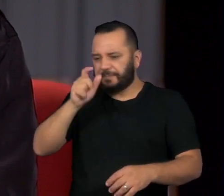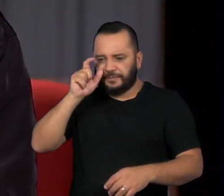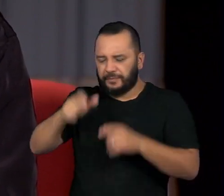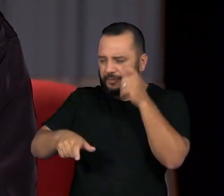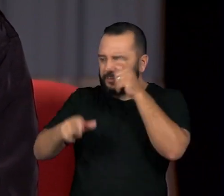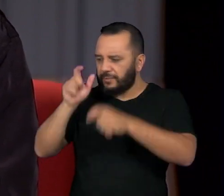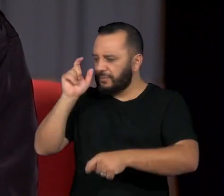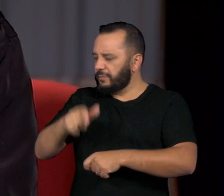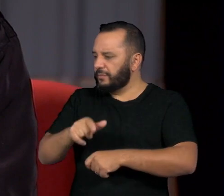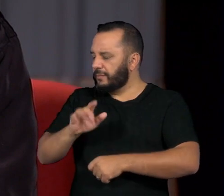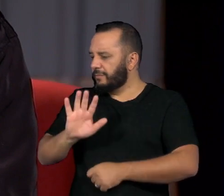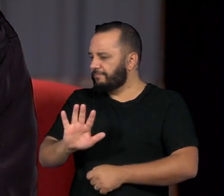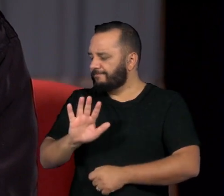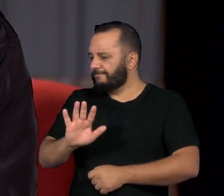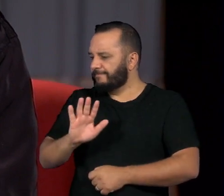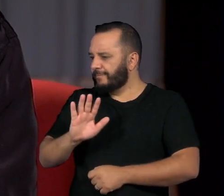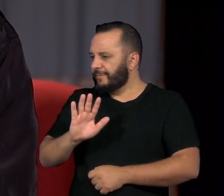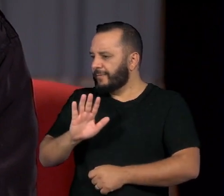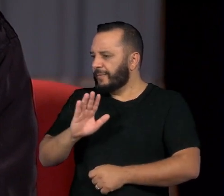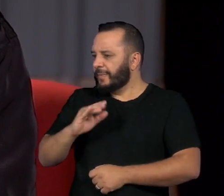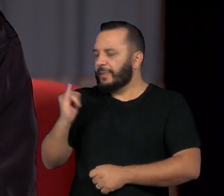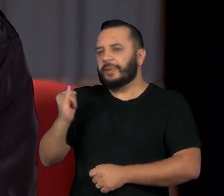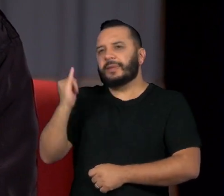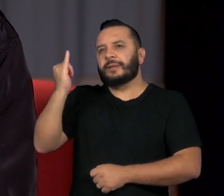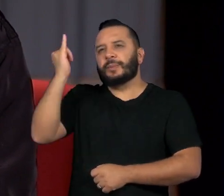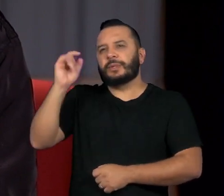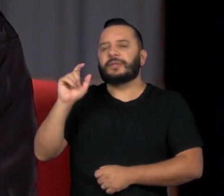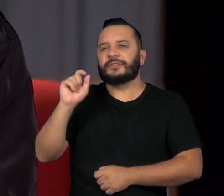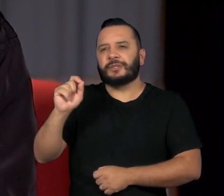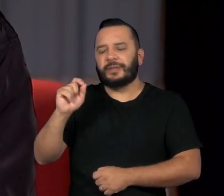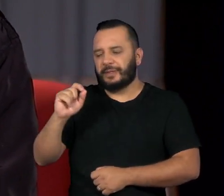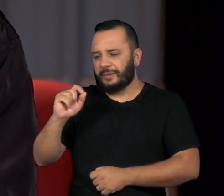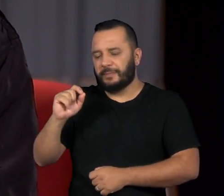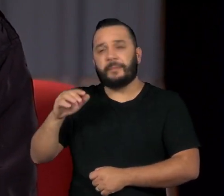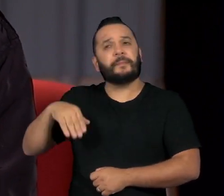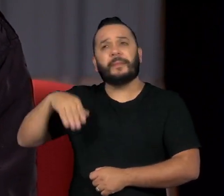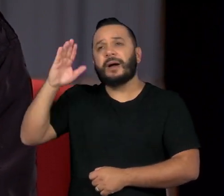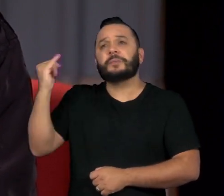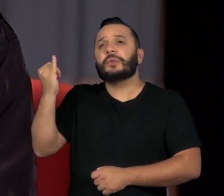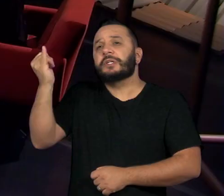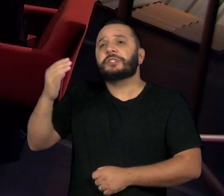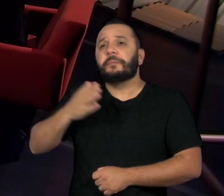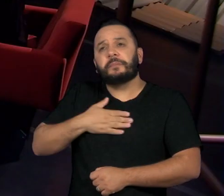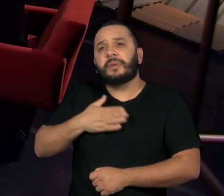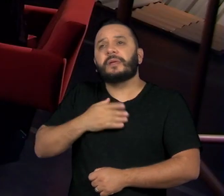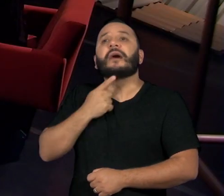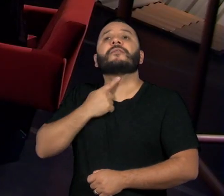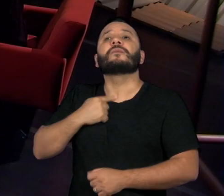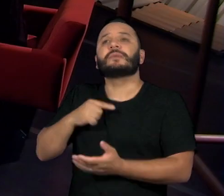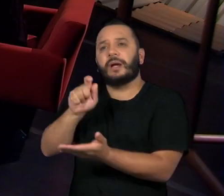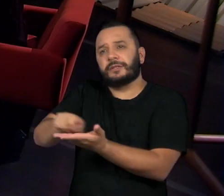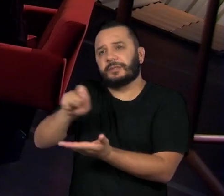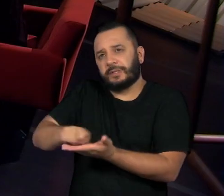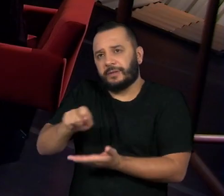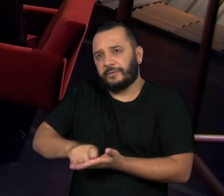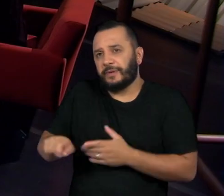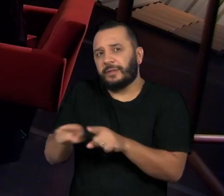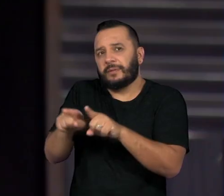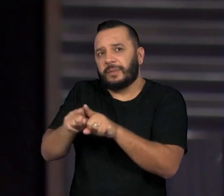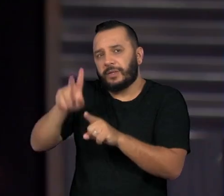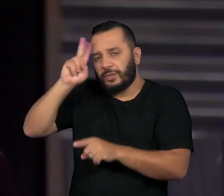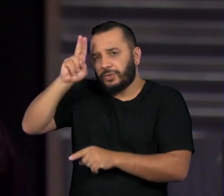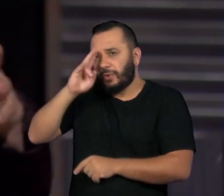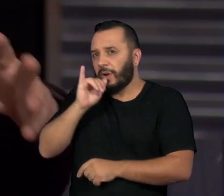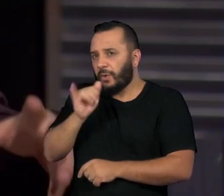o que importa é essa vontade de escrever, essa vontade de contar uma história. E você já entendeu por que